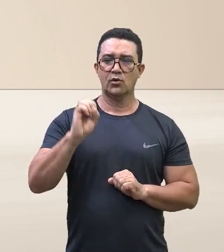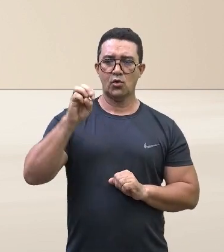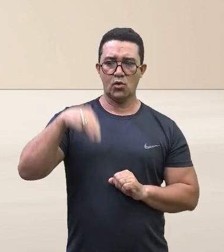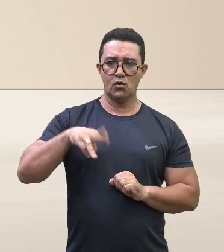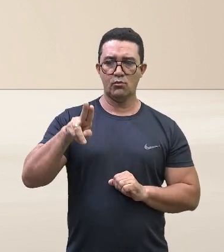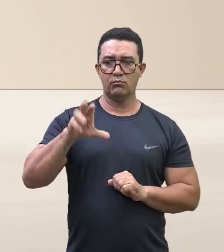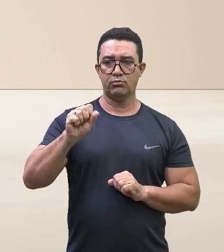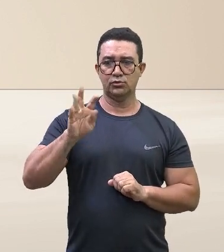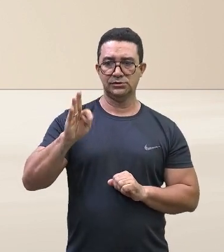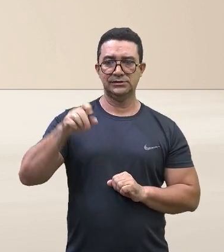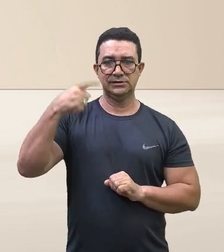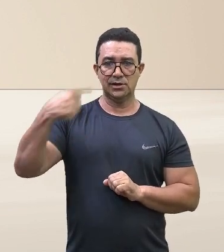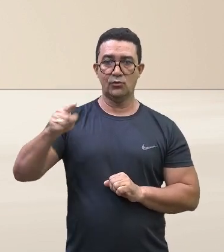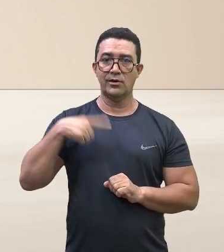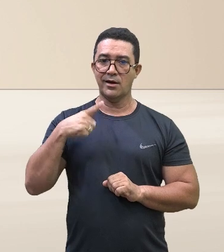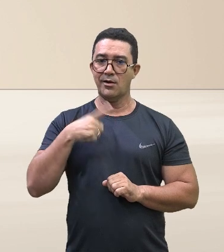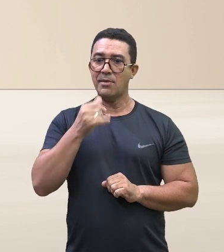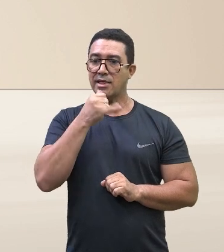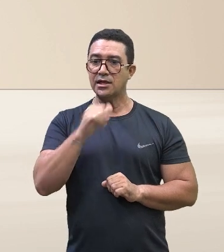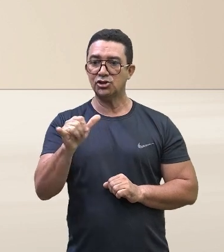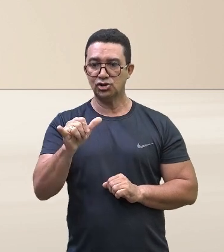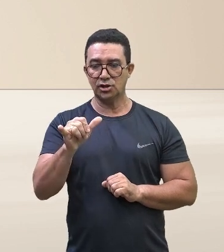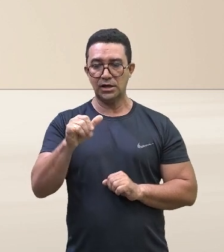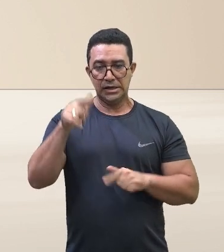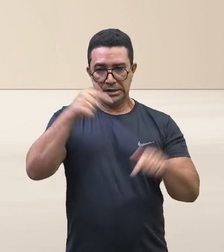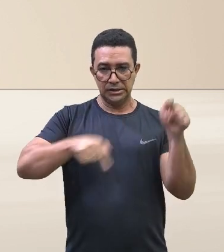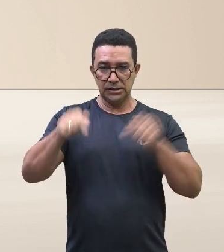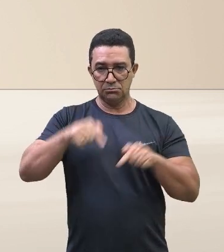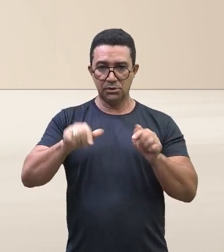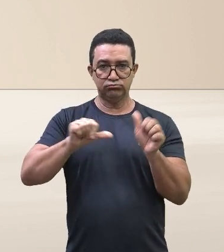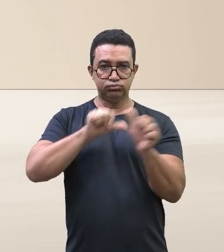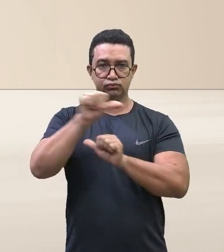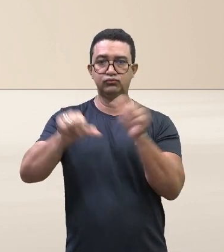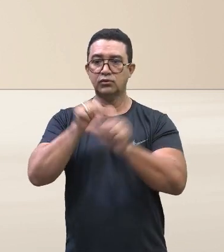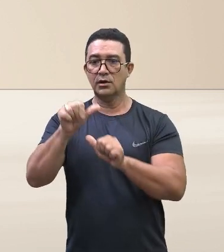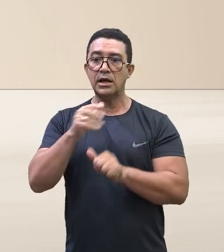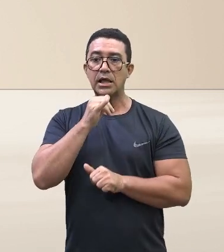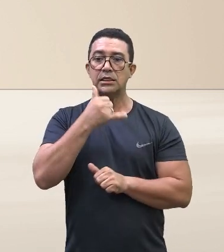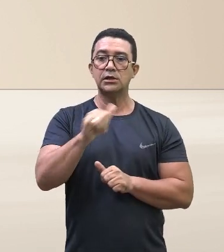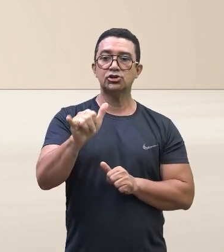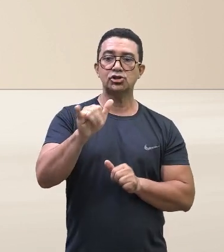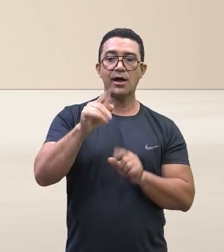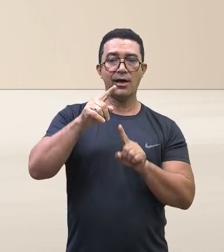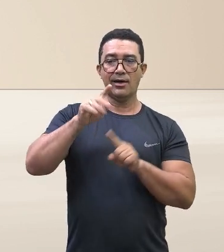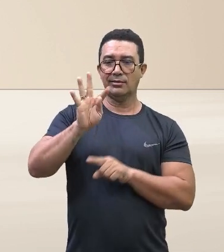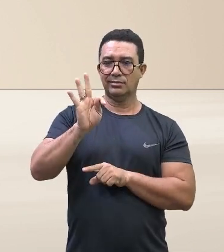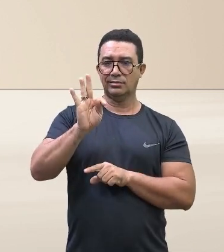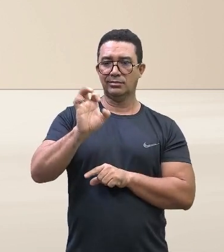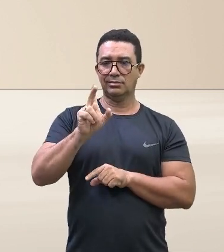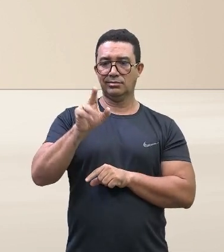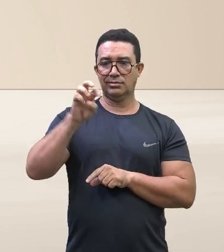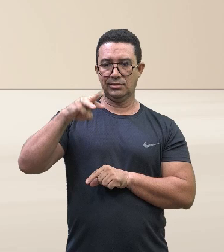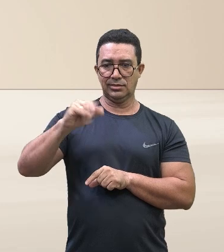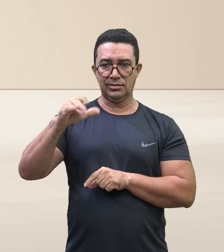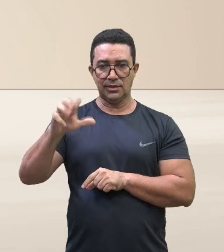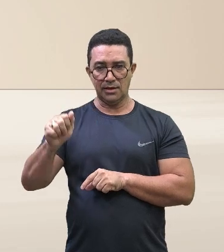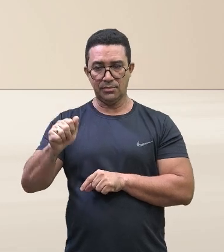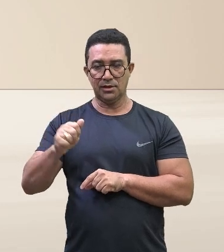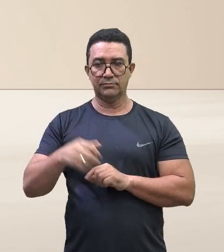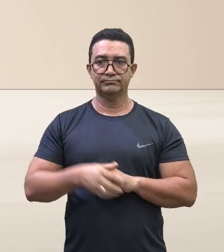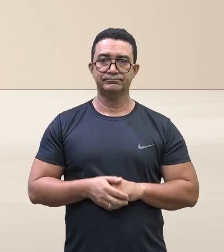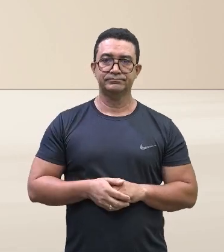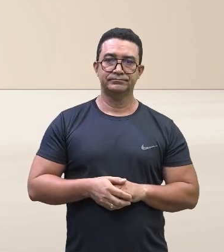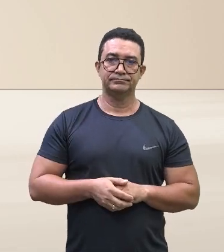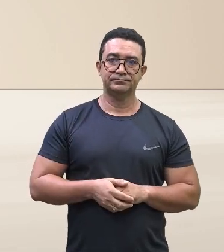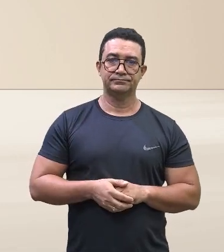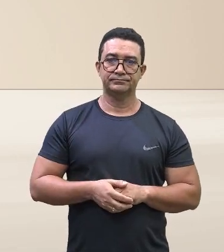de energia química em energia térmica, né? Então, a partir da quebra dessas moléculas, a gente vai ter a geração